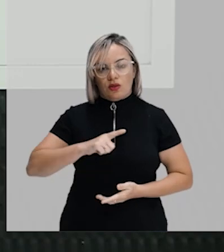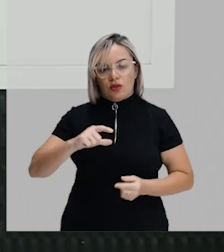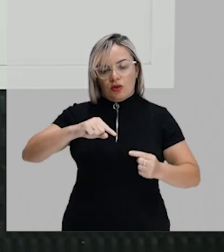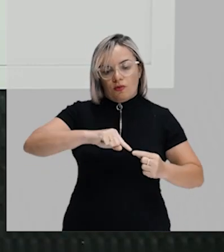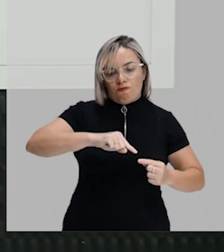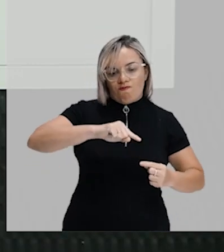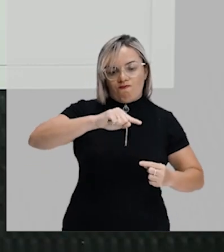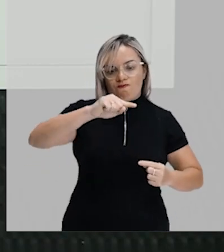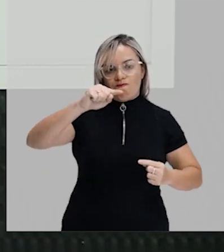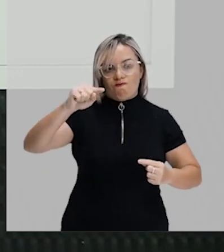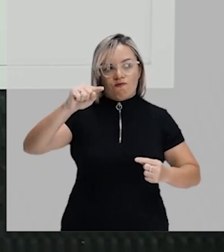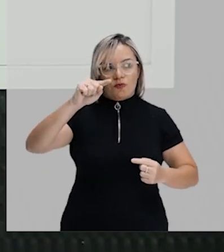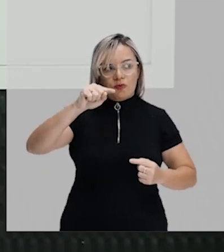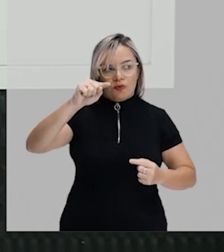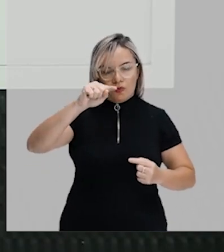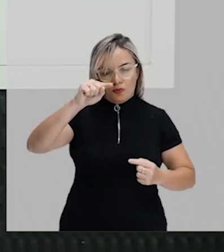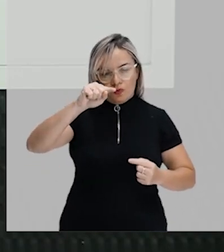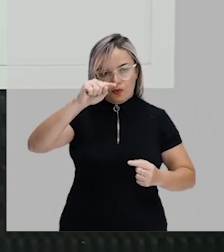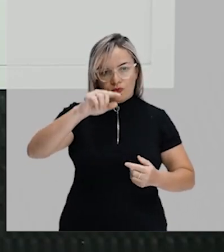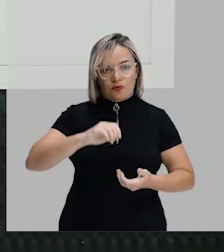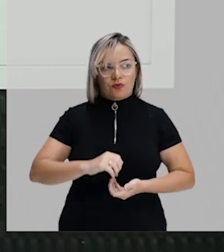ó,